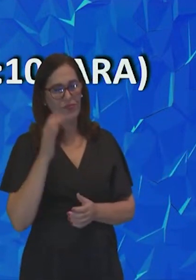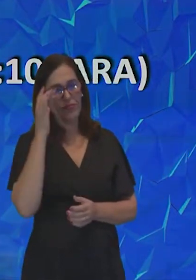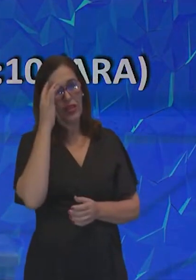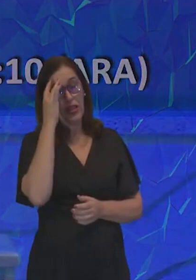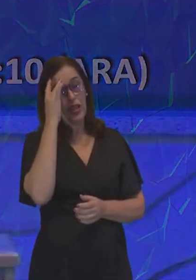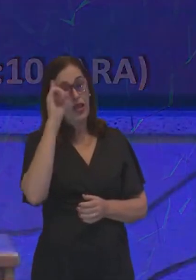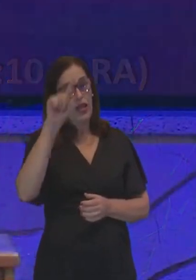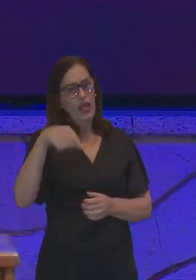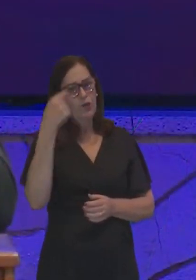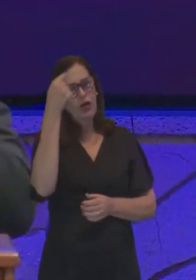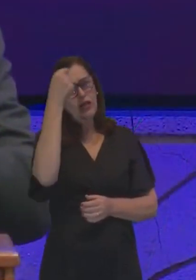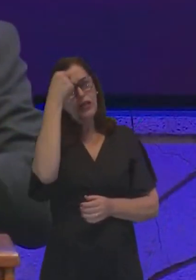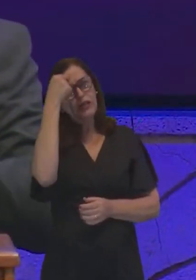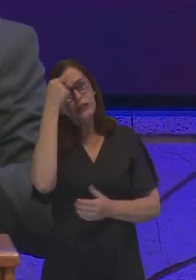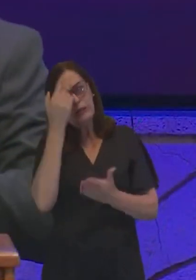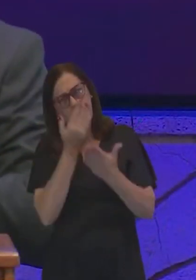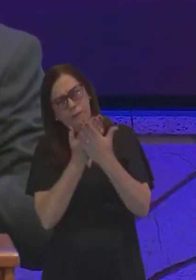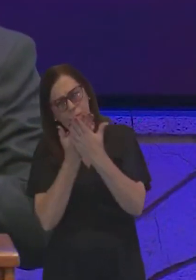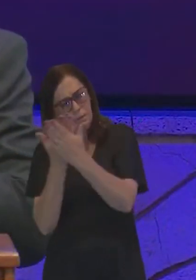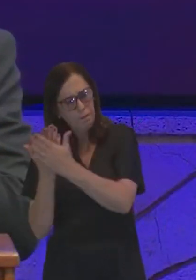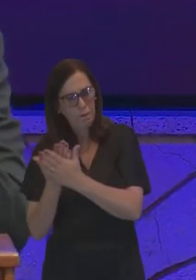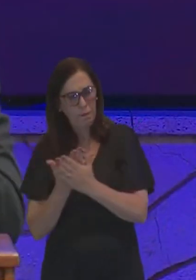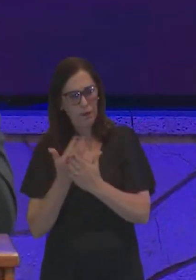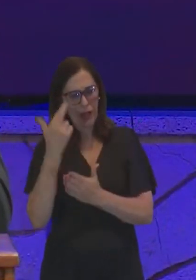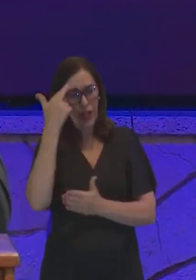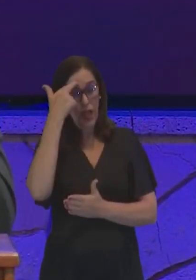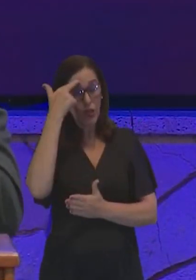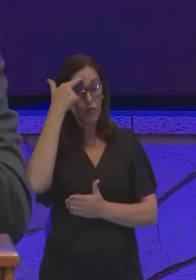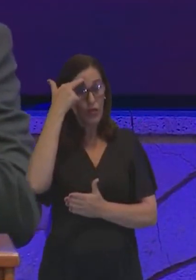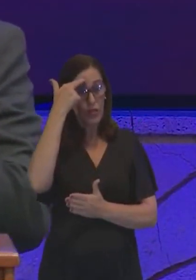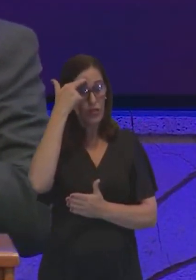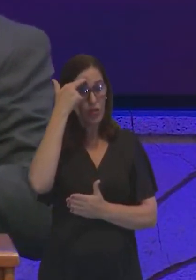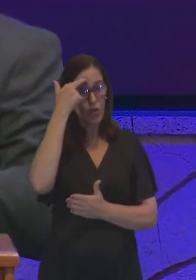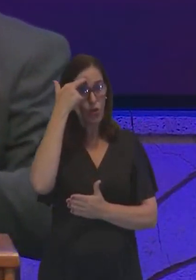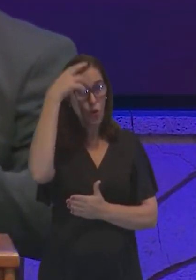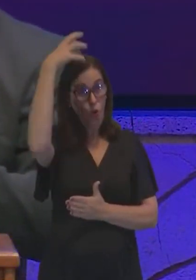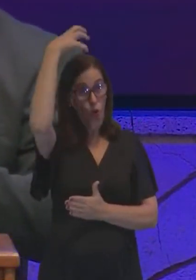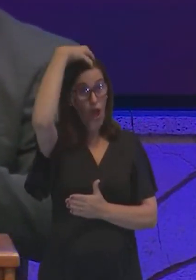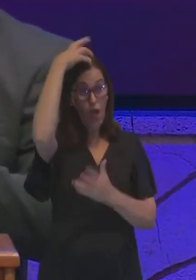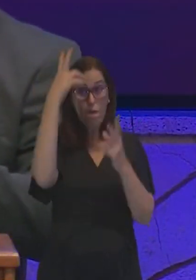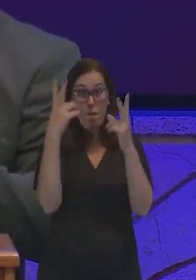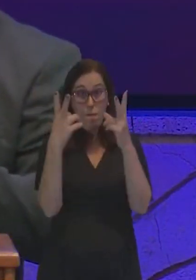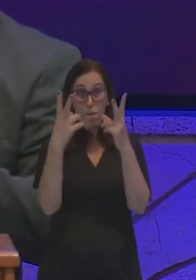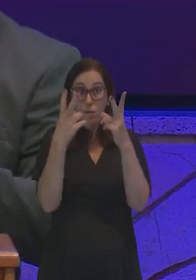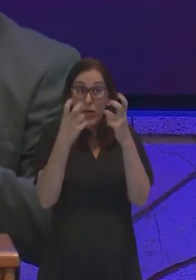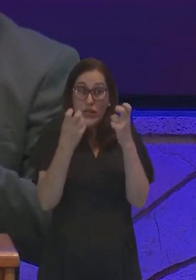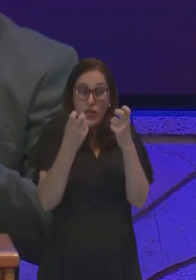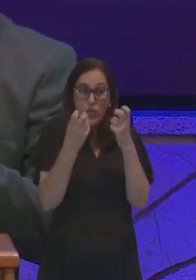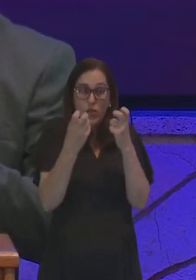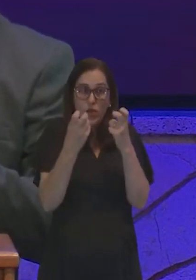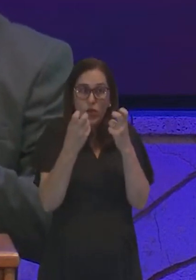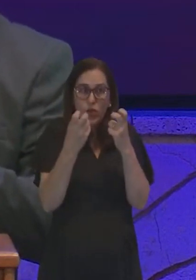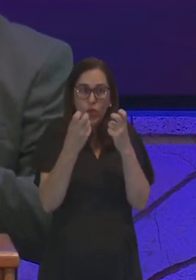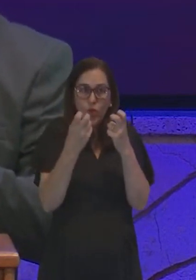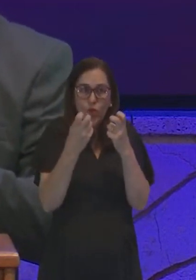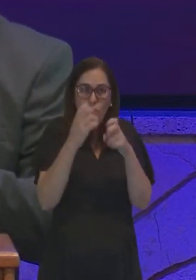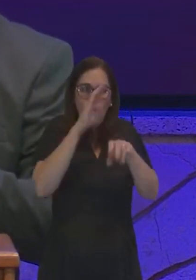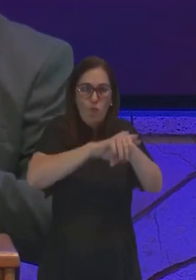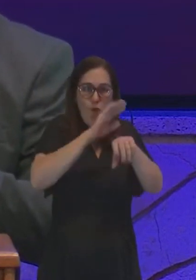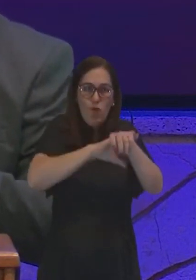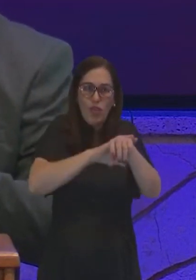Após esta reflexão, meus queridos, o rei percebeu, quando ele incluiu Deus na